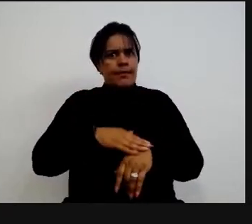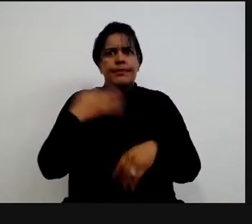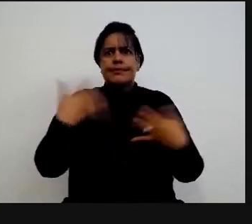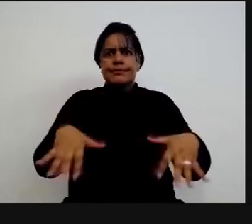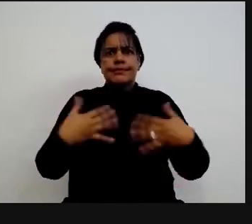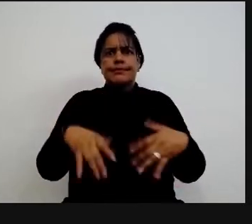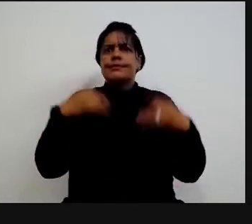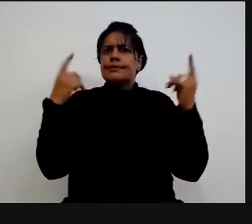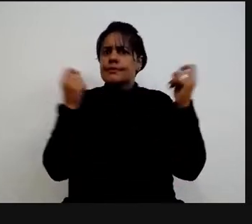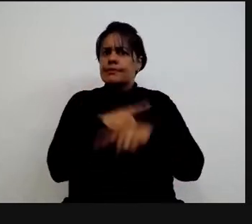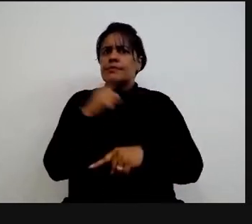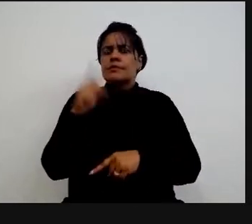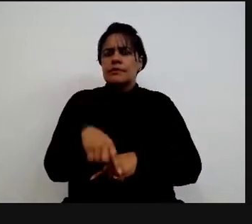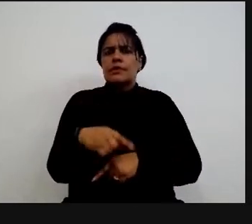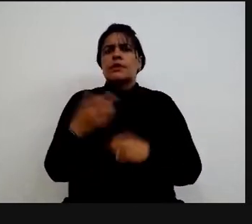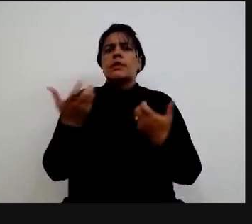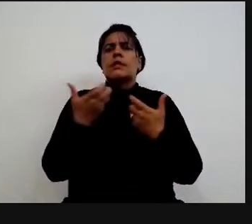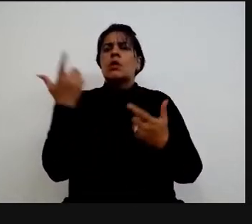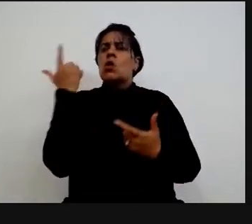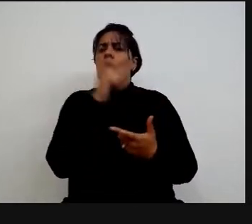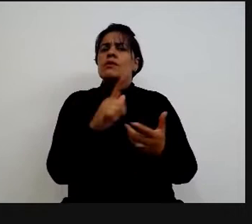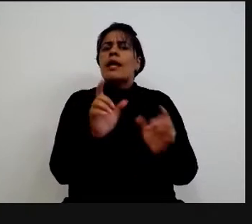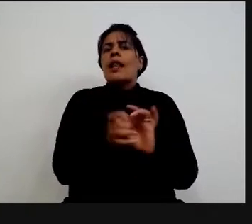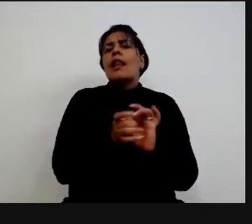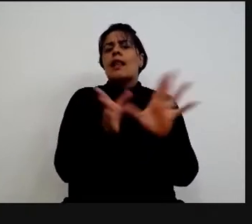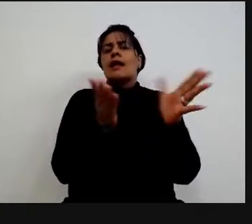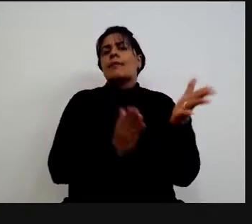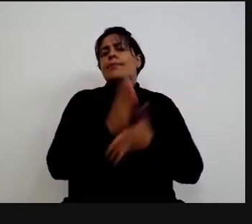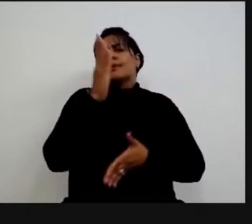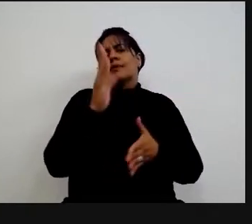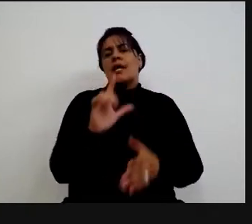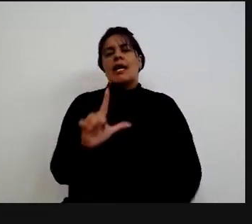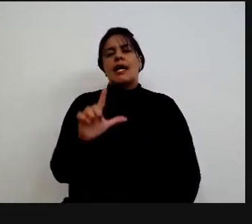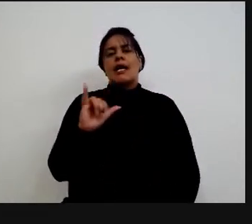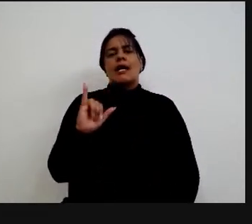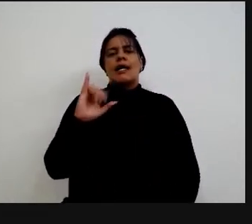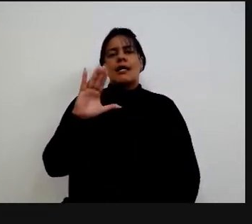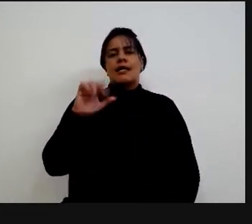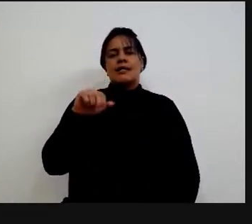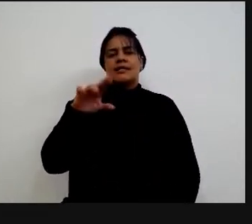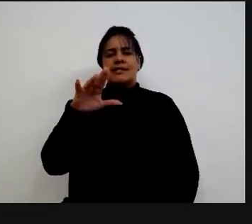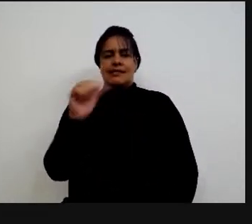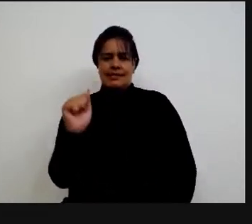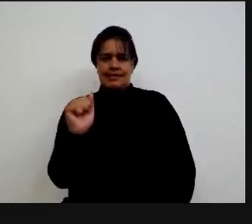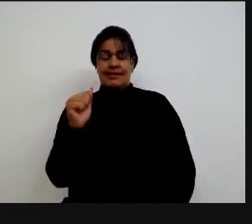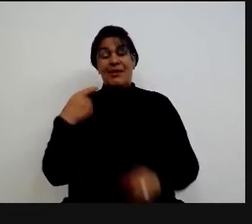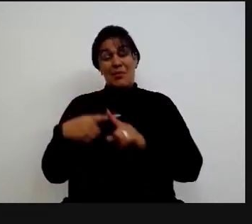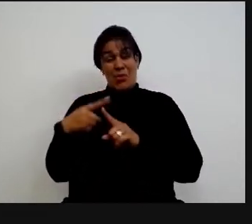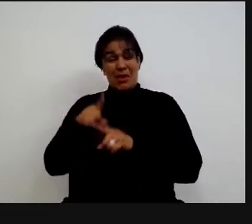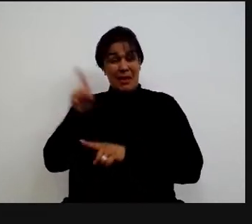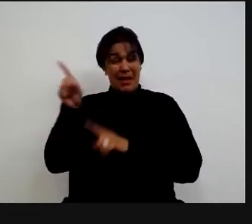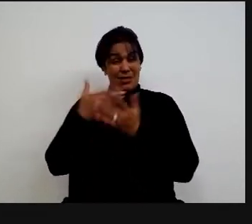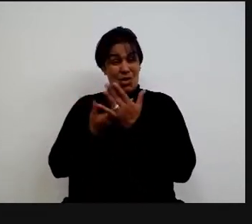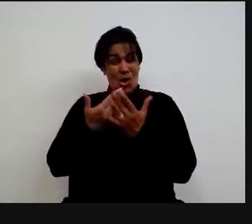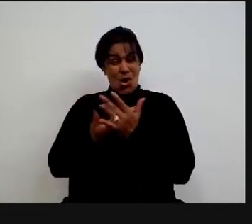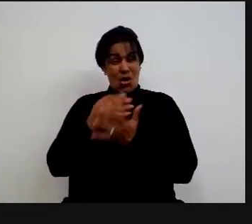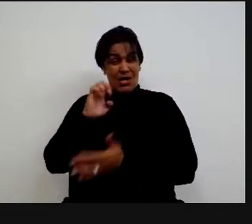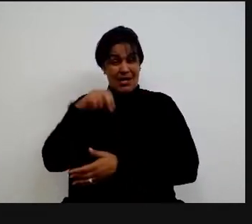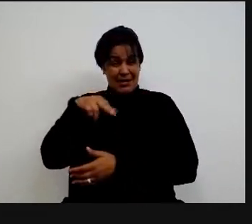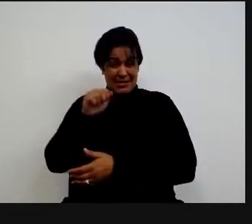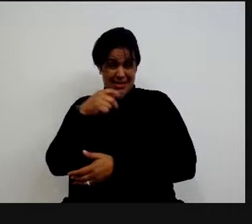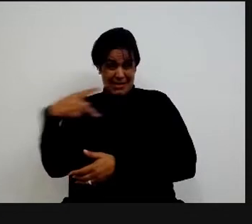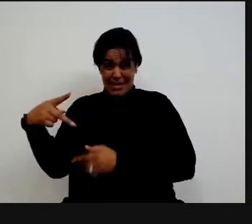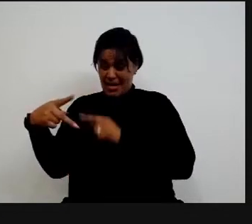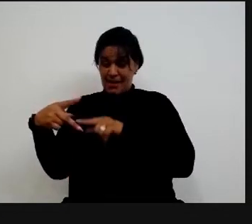nós enfrentamos era a briga por licenças. Né? Porque a ENAP não tinha o número de licenças suficiente para manter todas